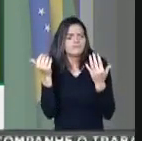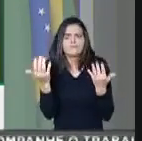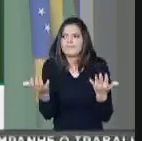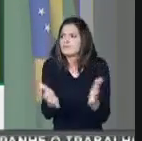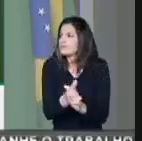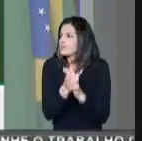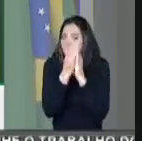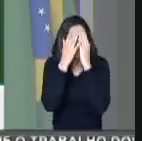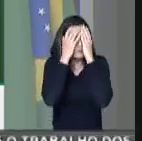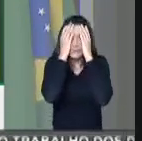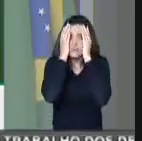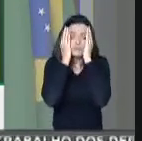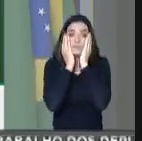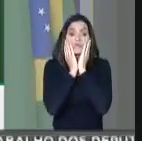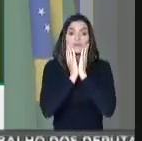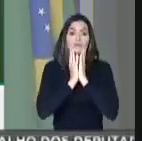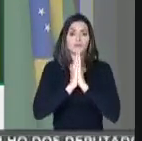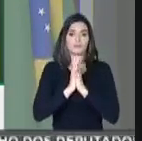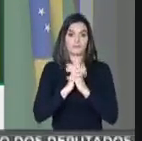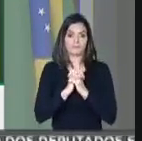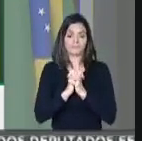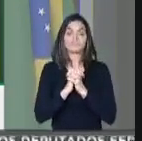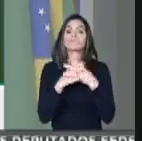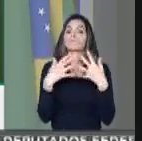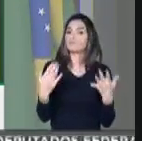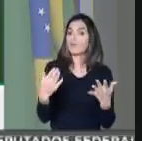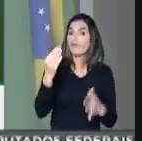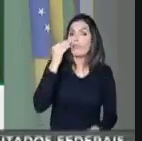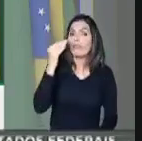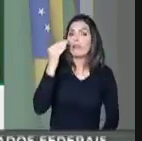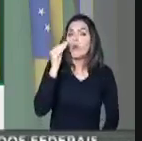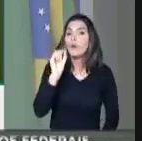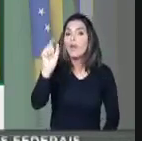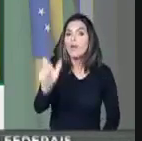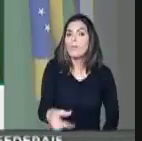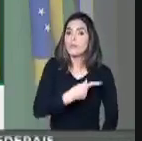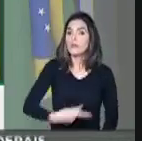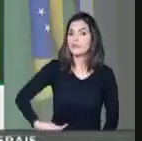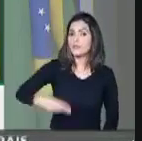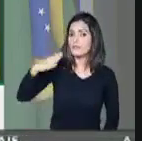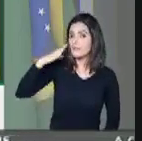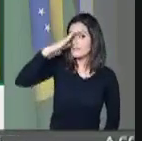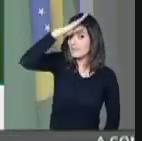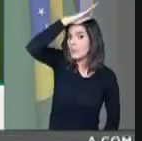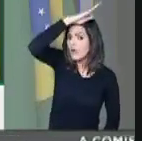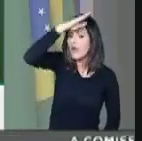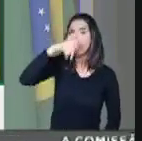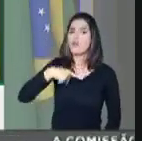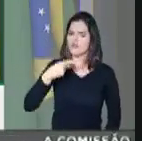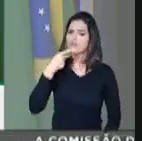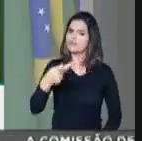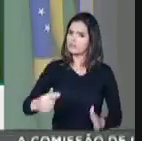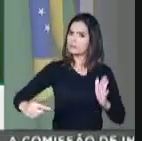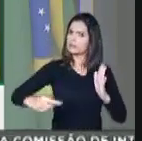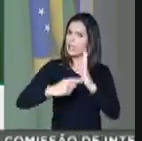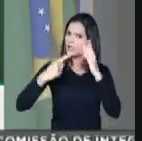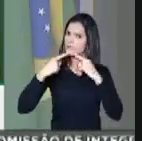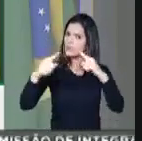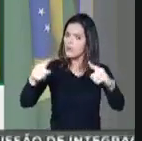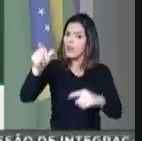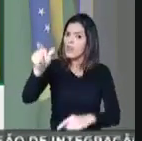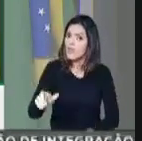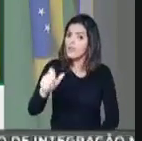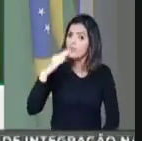senhores. Agora, isso é uma tentativa deliberada do presidente da República, e aqui faço essa denúncia,